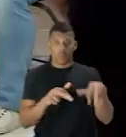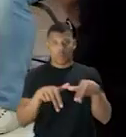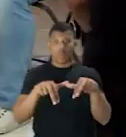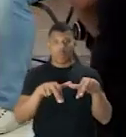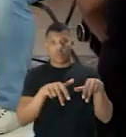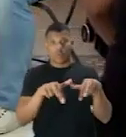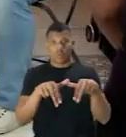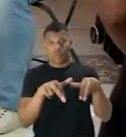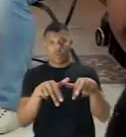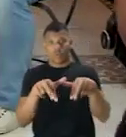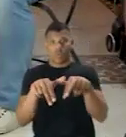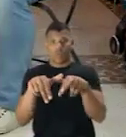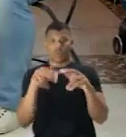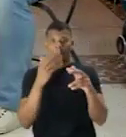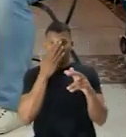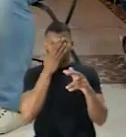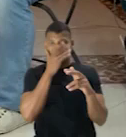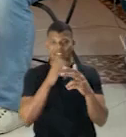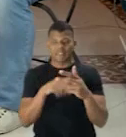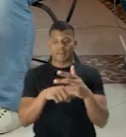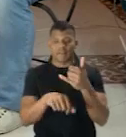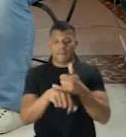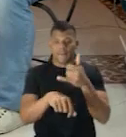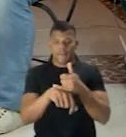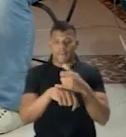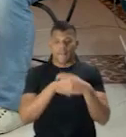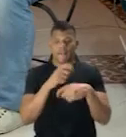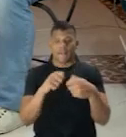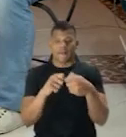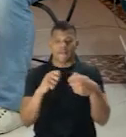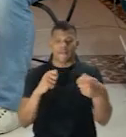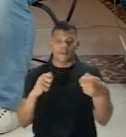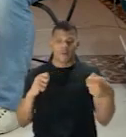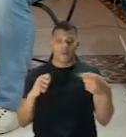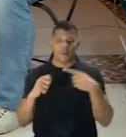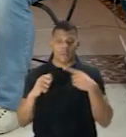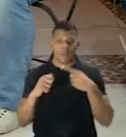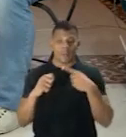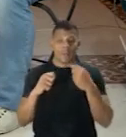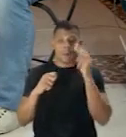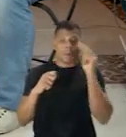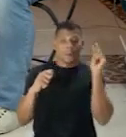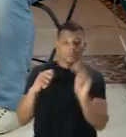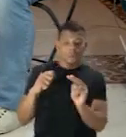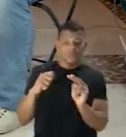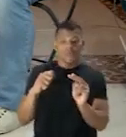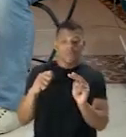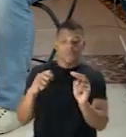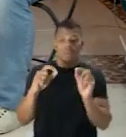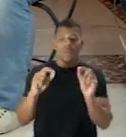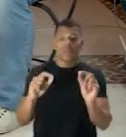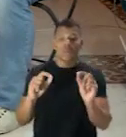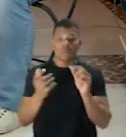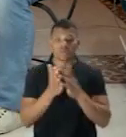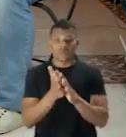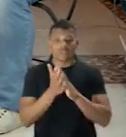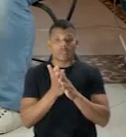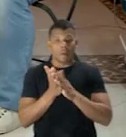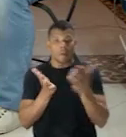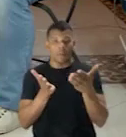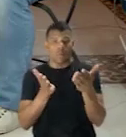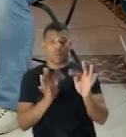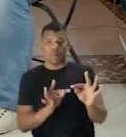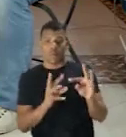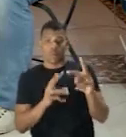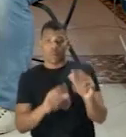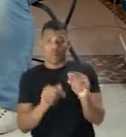o homem pelo braço, botou aço na corrente. Veja você, que se o samba